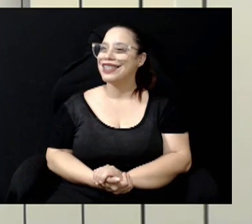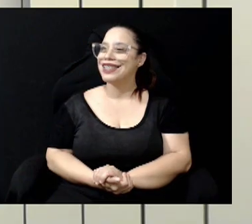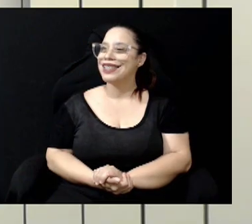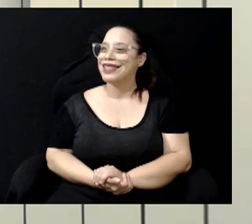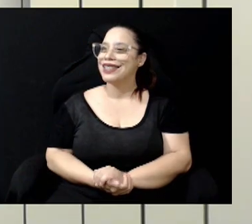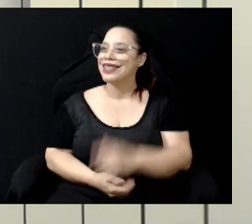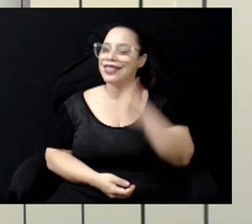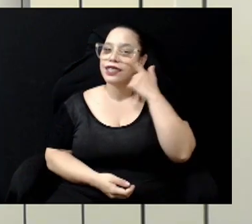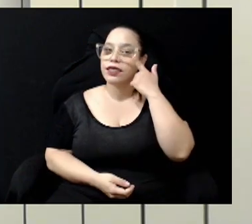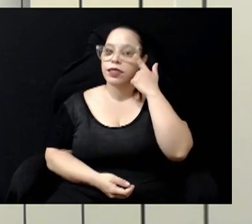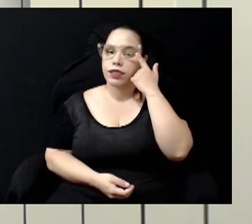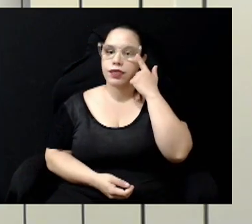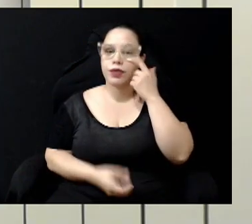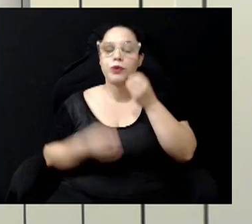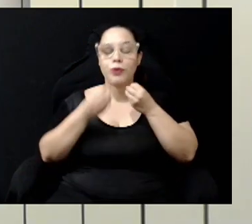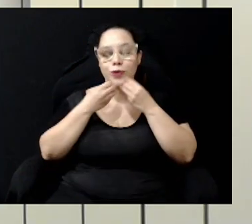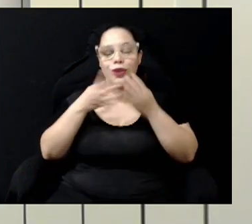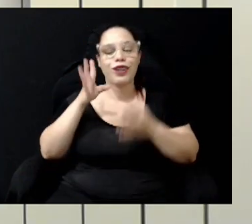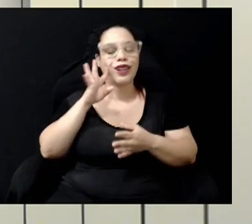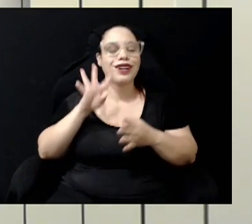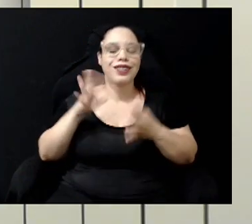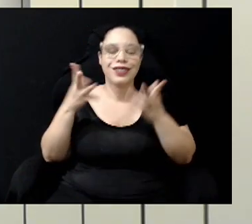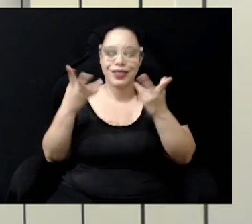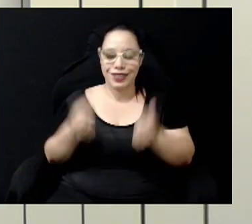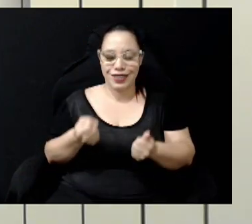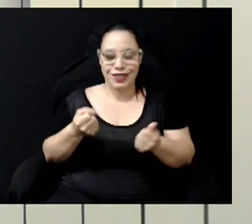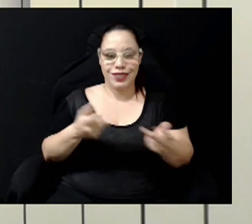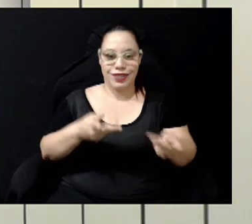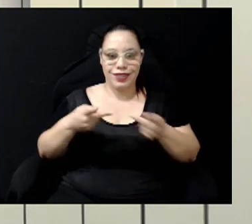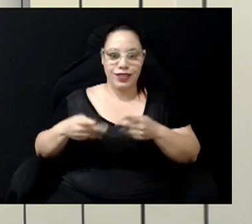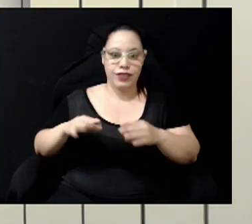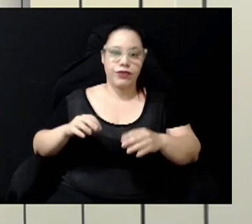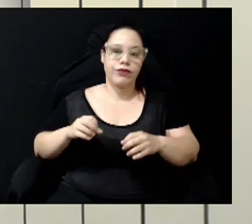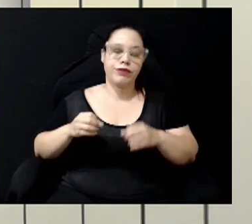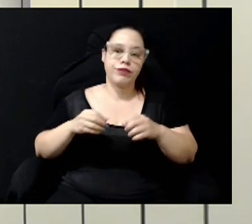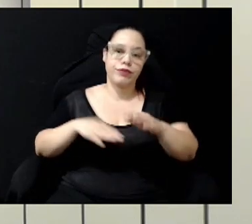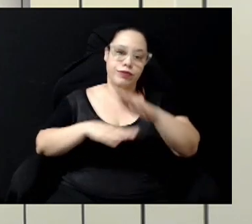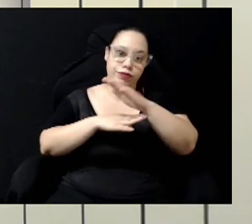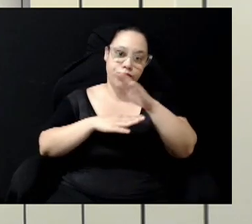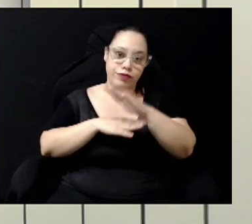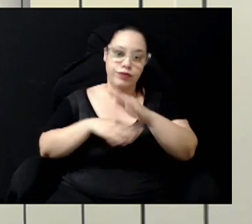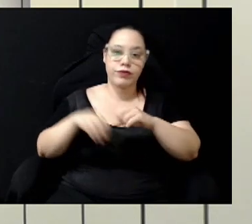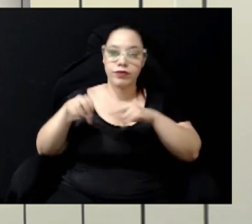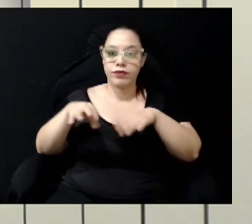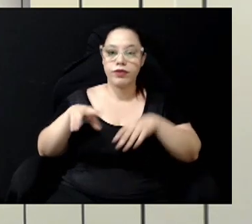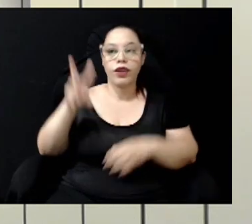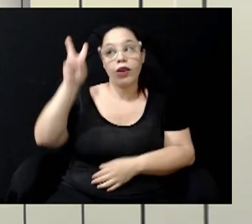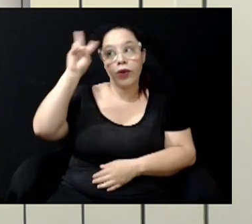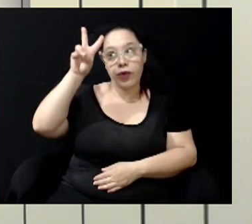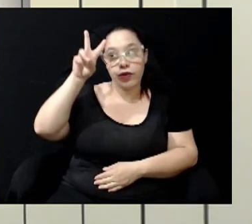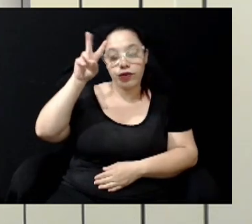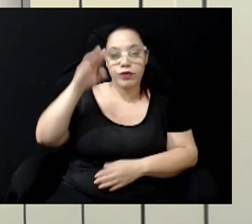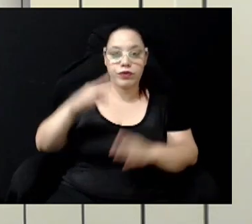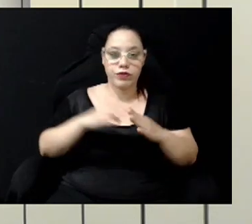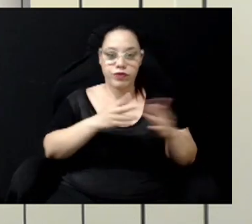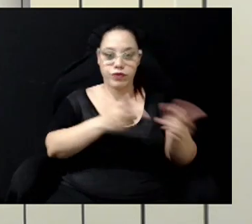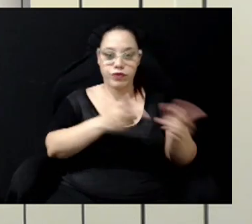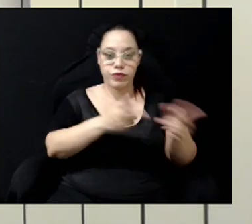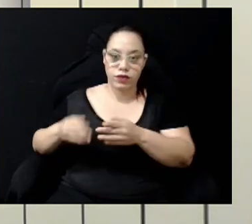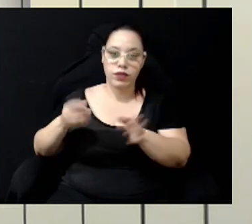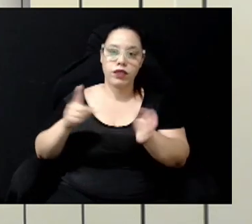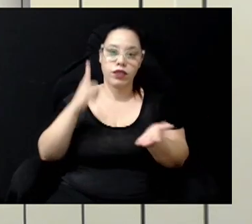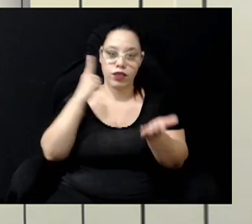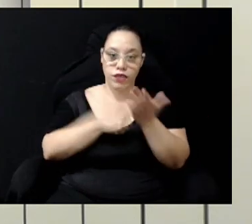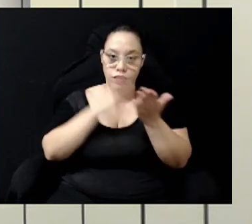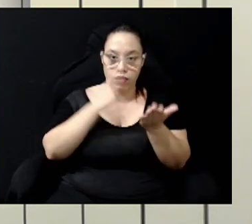Muito legal receber aí o pessoal do Câmara Educa. A gente lembra que as visitas das escolas, elas são agendadas através